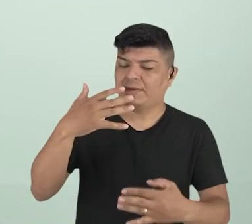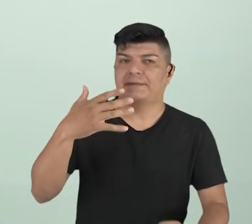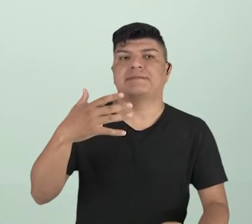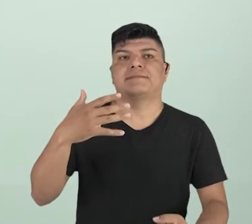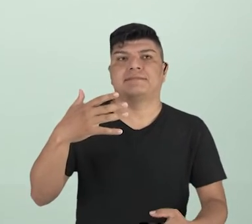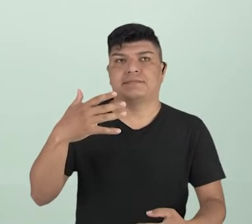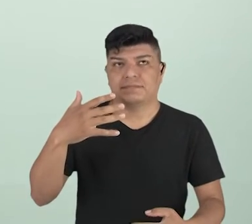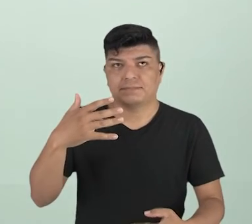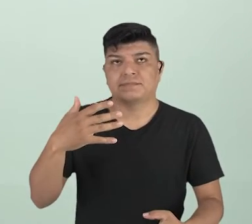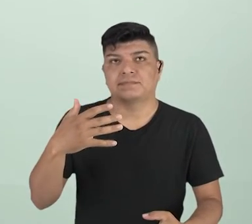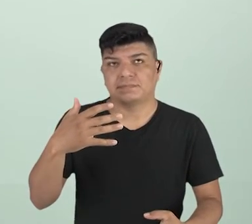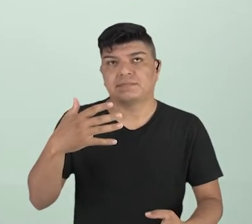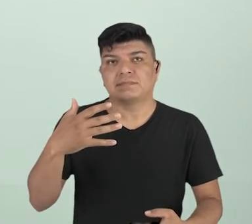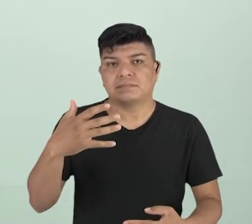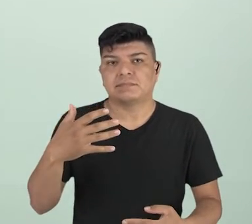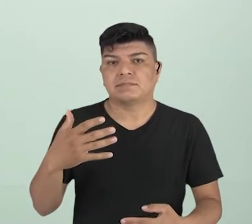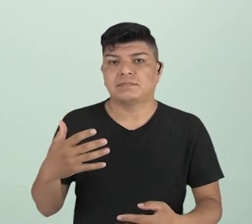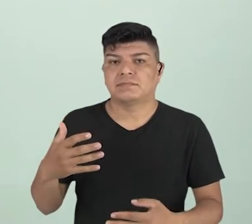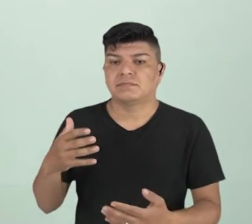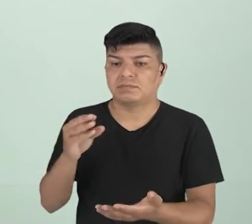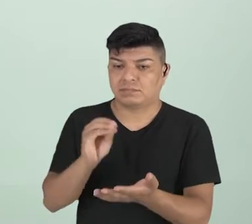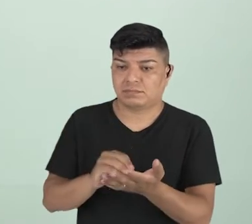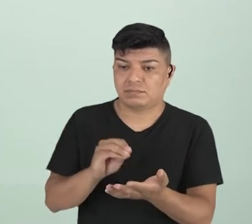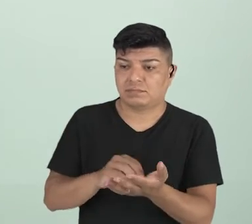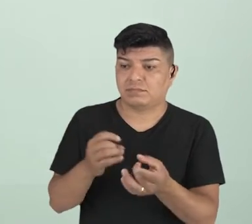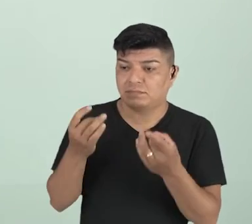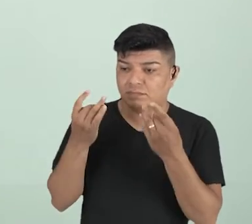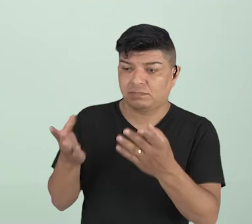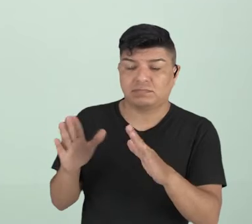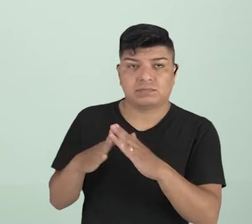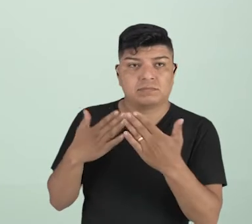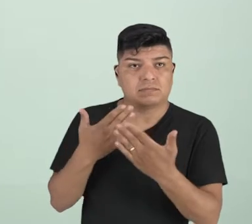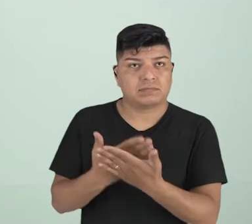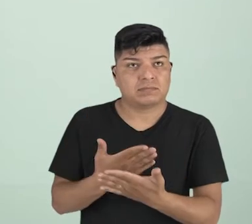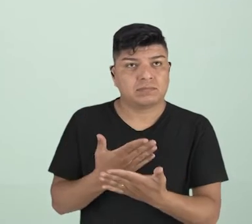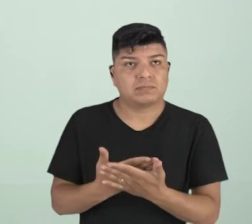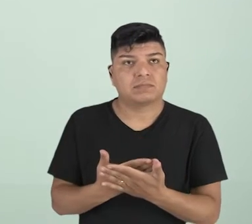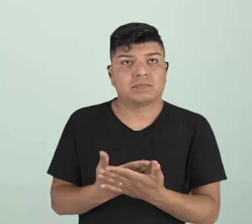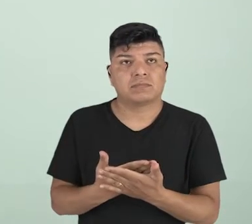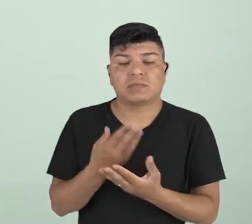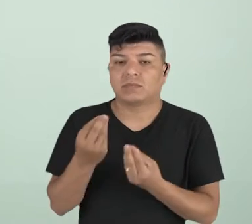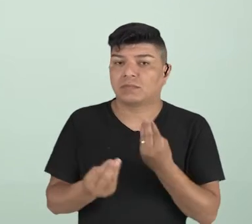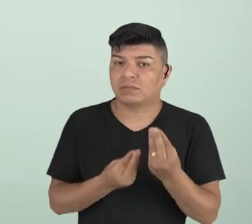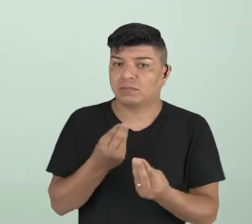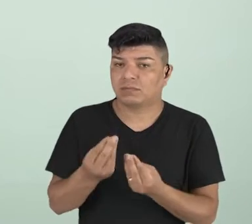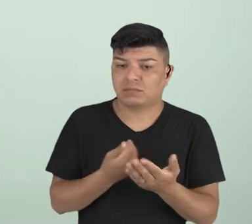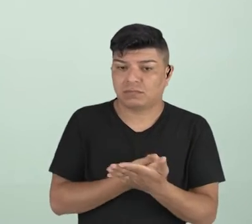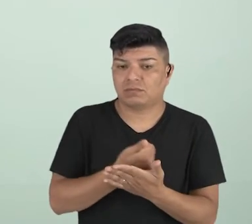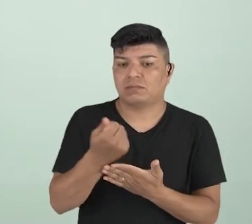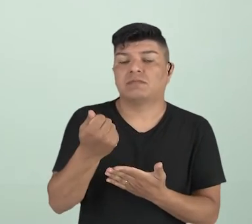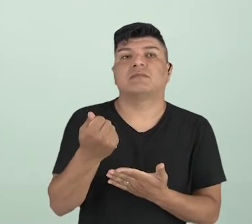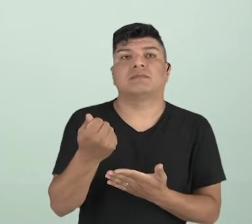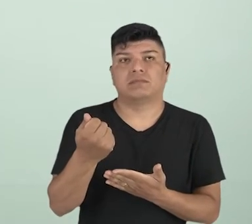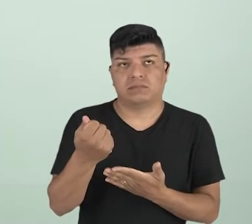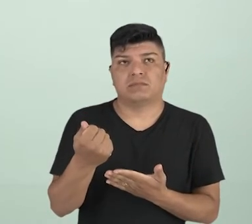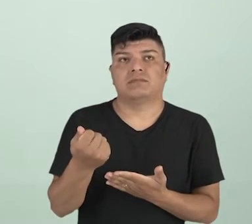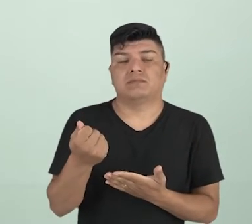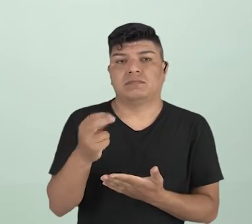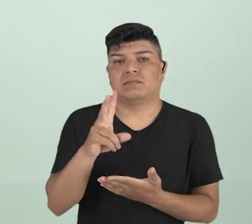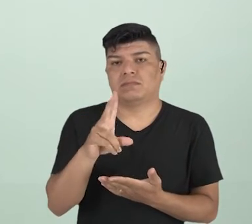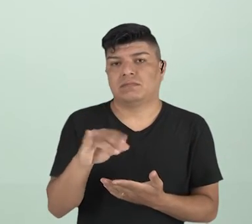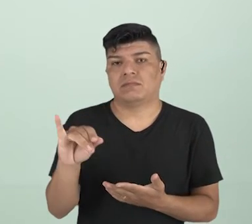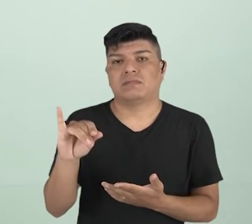Ele começa lá no início do texto falando sobre a evasão escolar. Como é que ele, o autor, né,